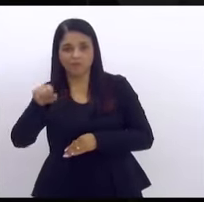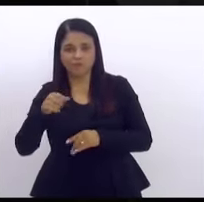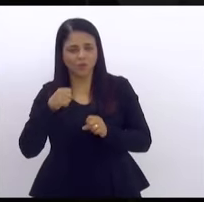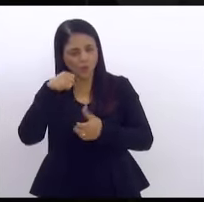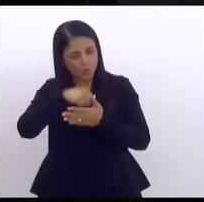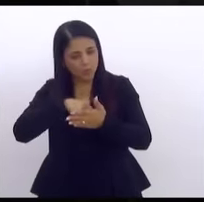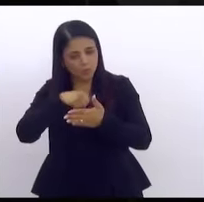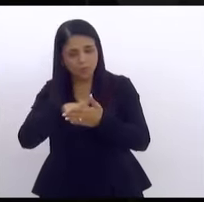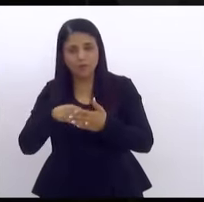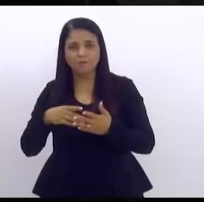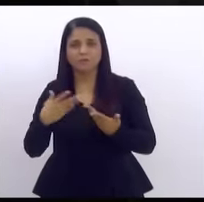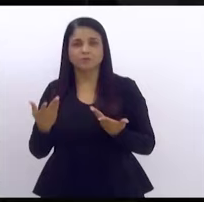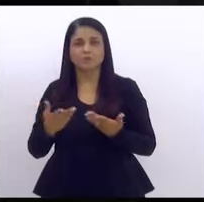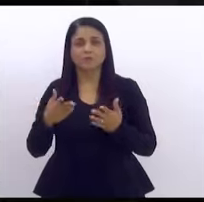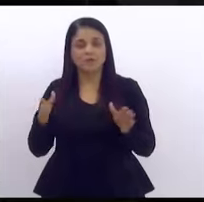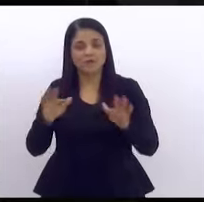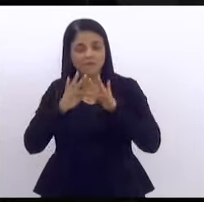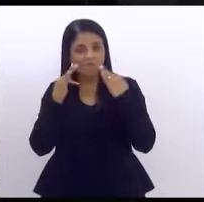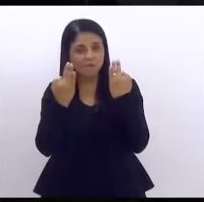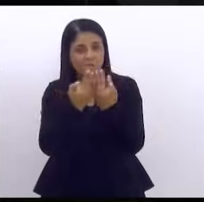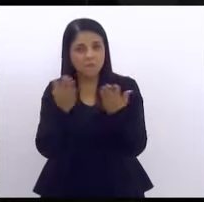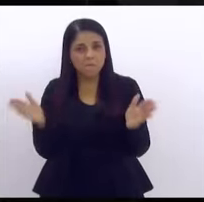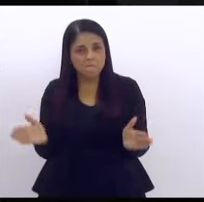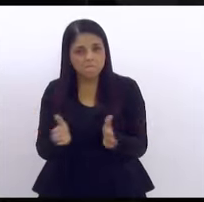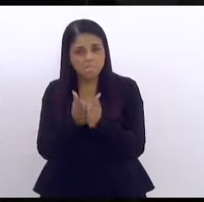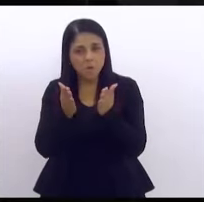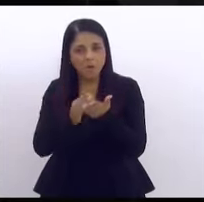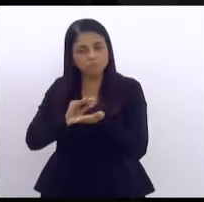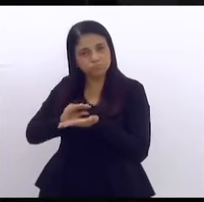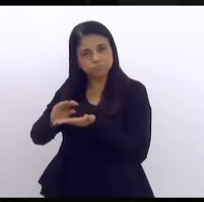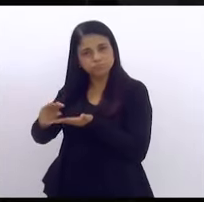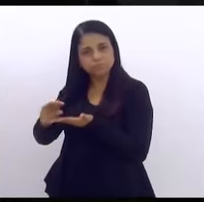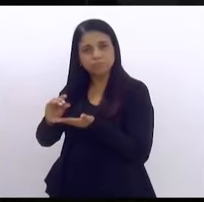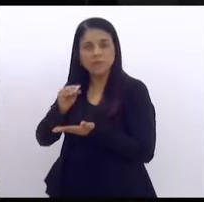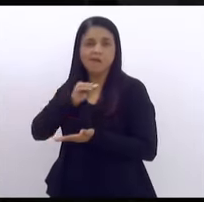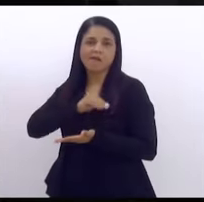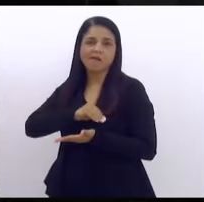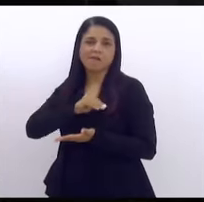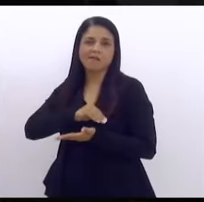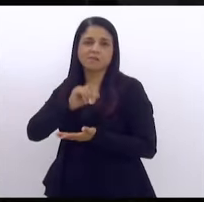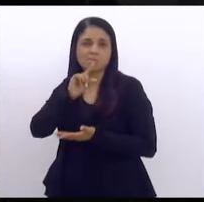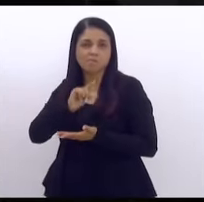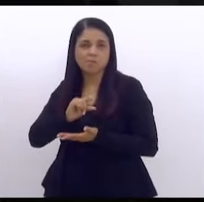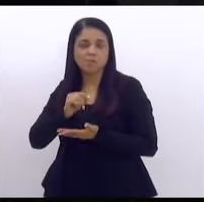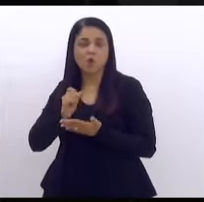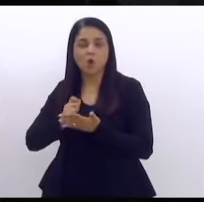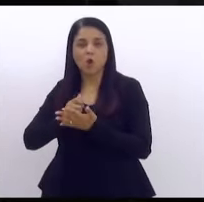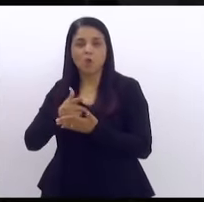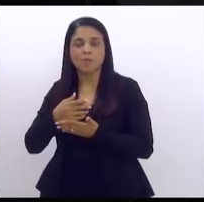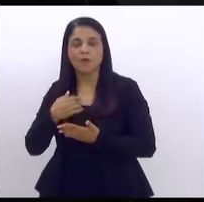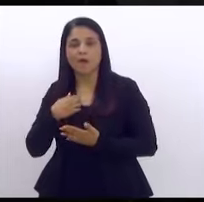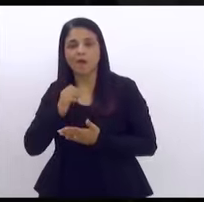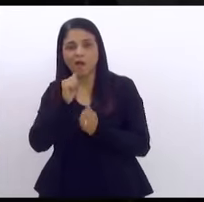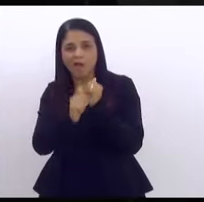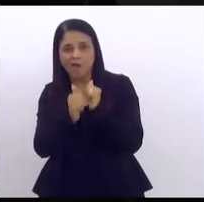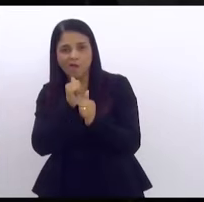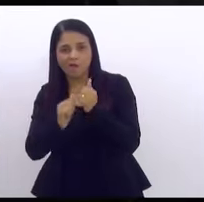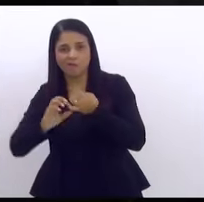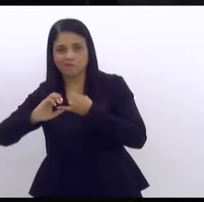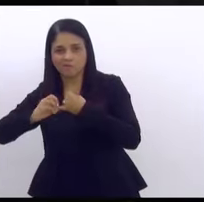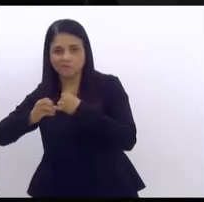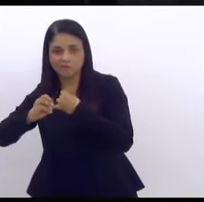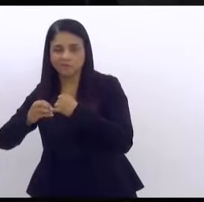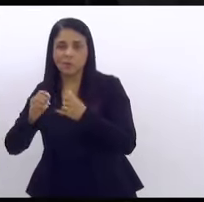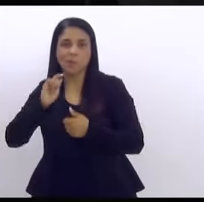em extrema pobreza pudessem receber um mínimo de renda para comprar arroz e feijão e pão para suas